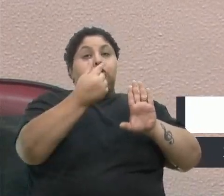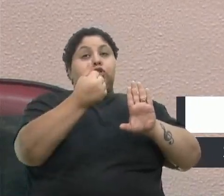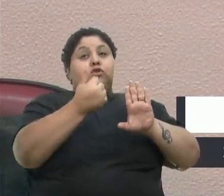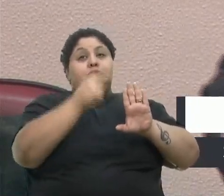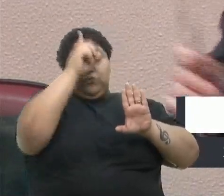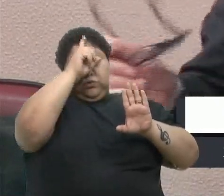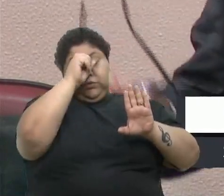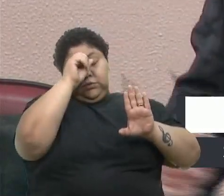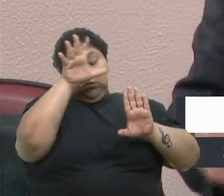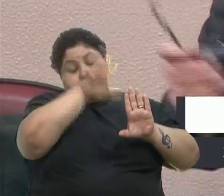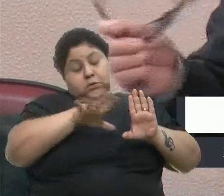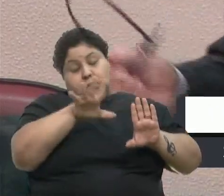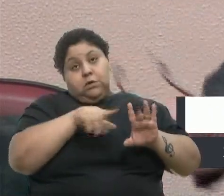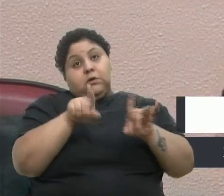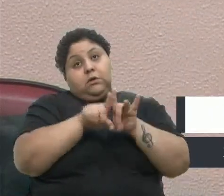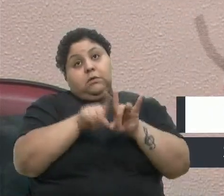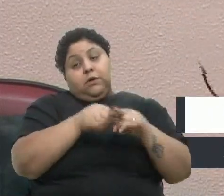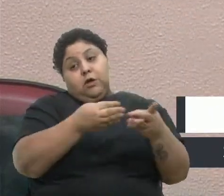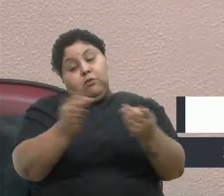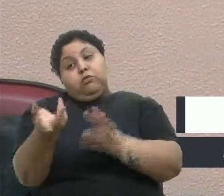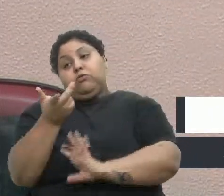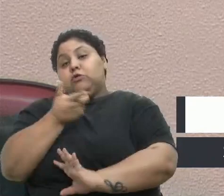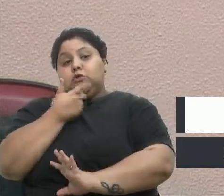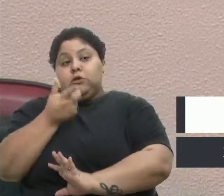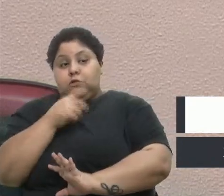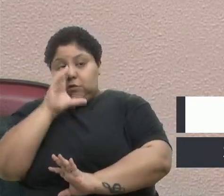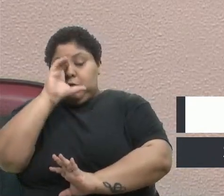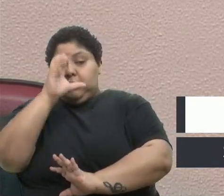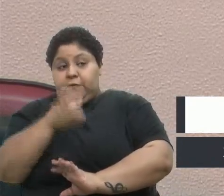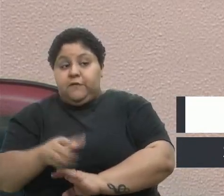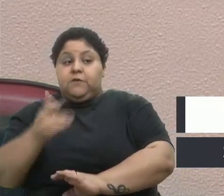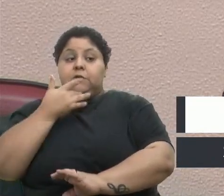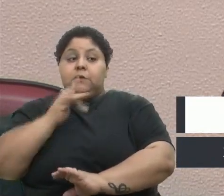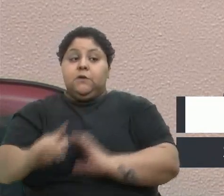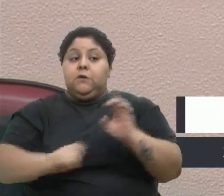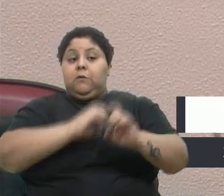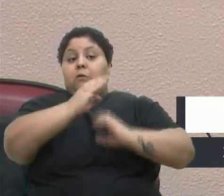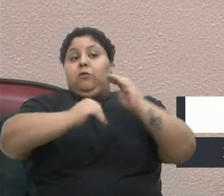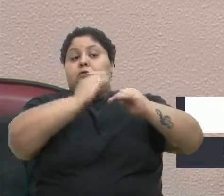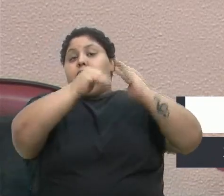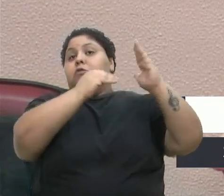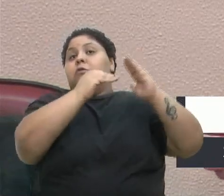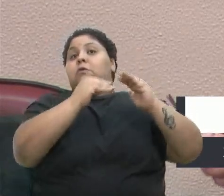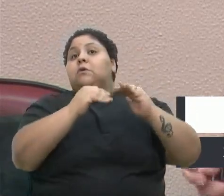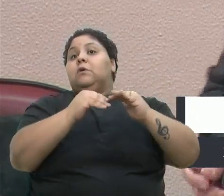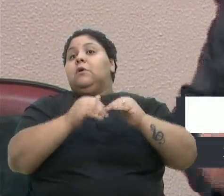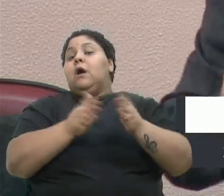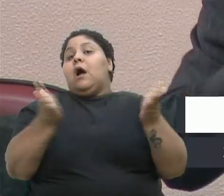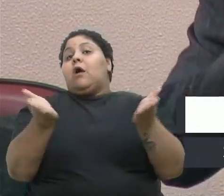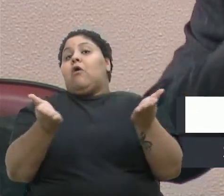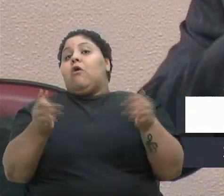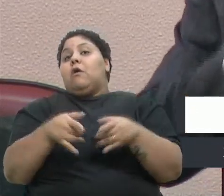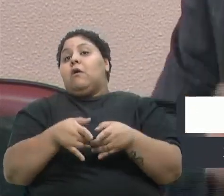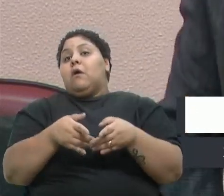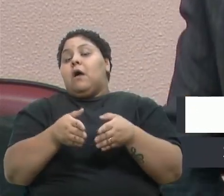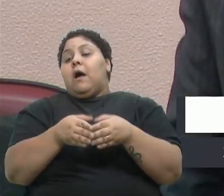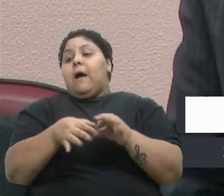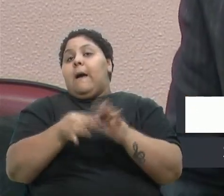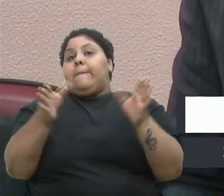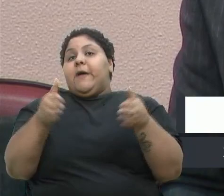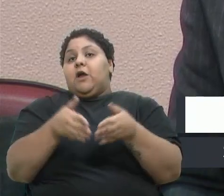muitos diziam, elefante branco construído. Não, está lá. Foi aberto os leitos com recursos do governo federal. Então, quando